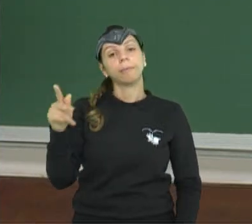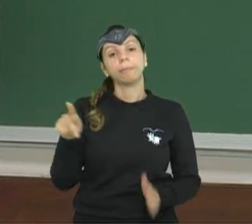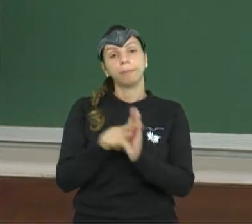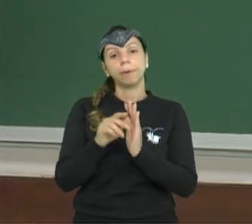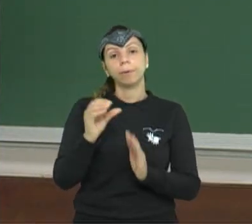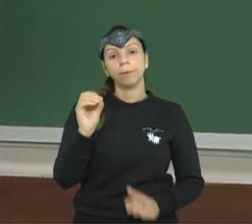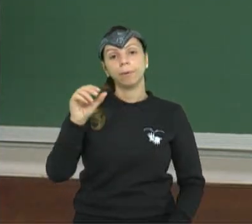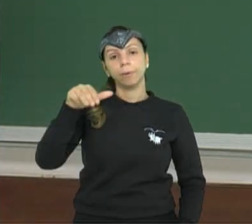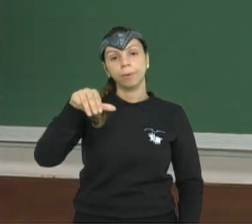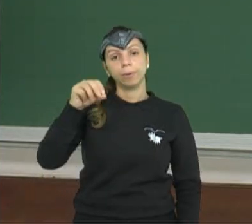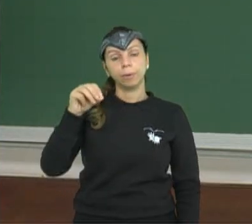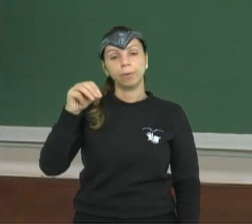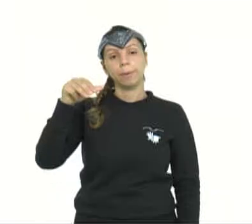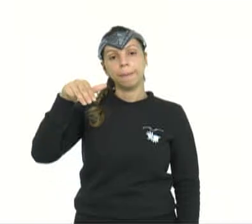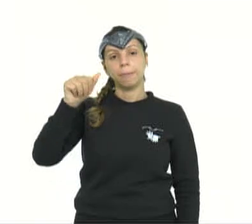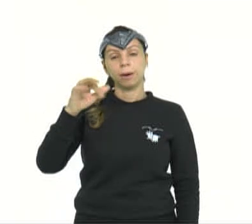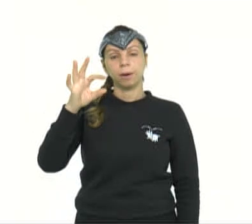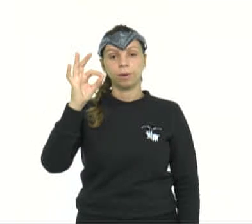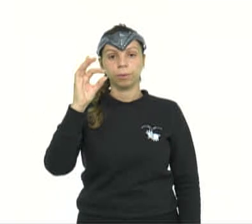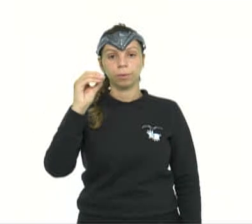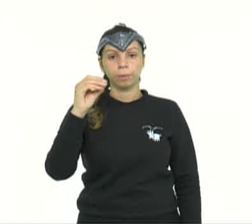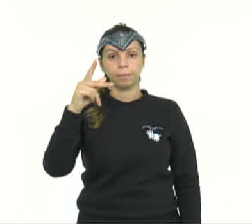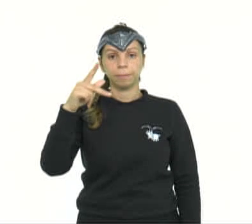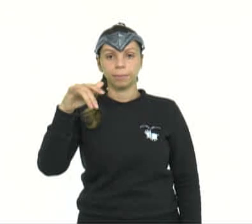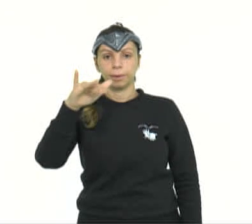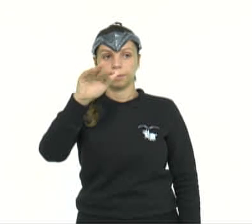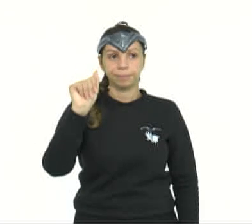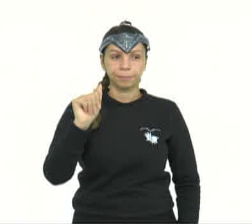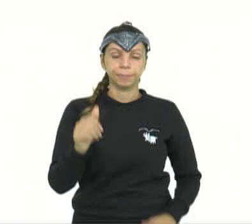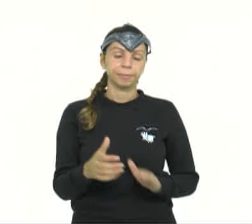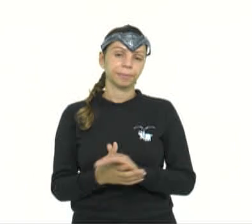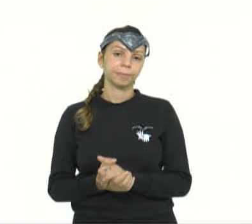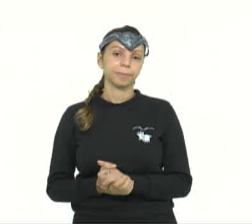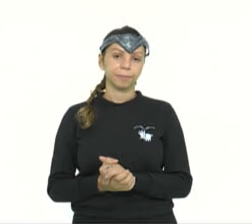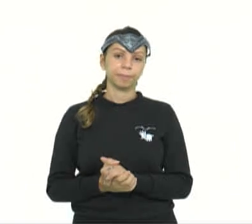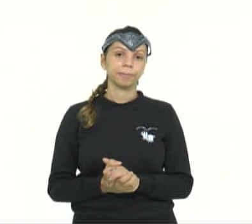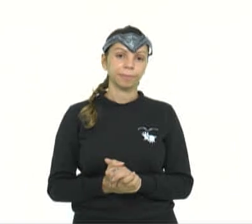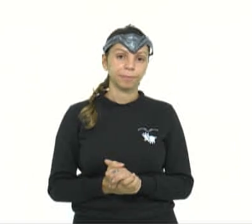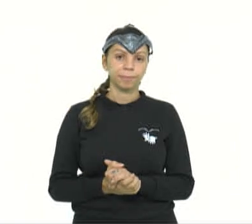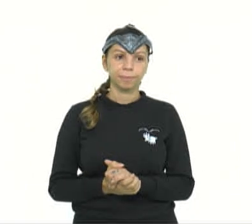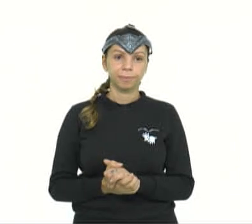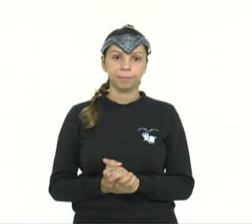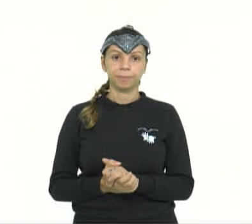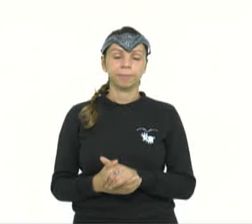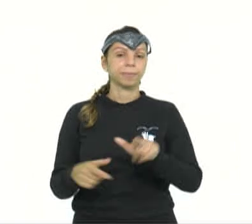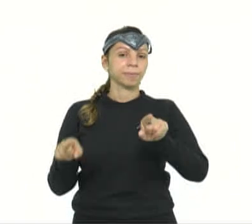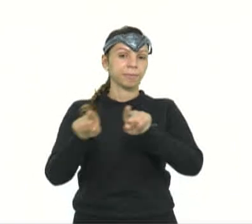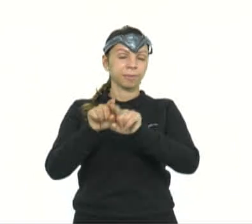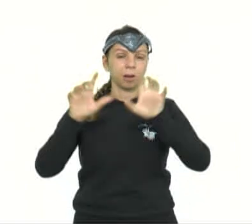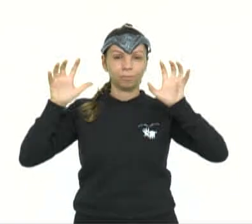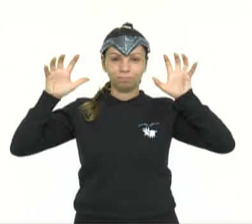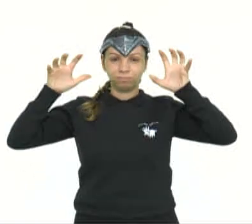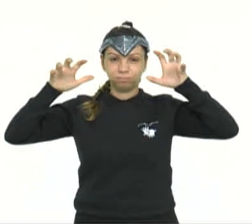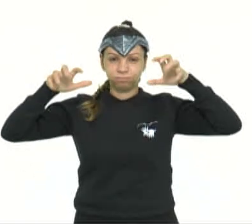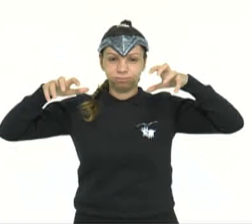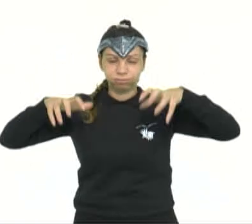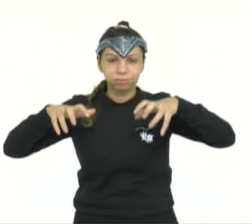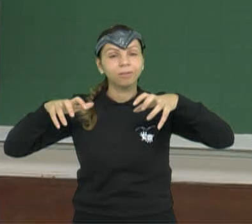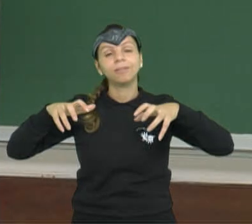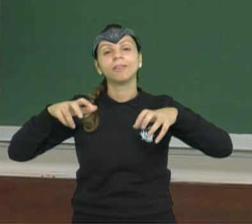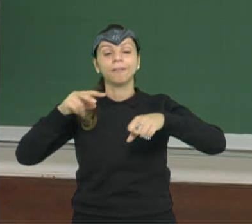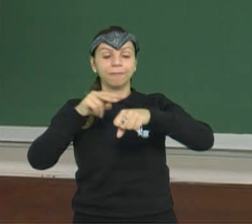nós temos aqui o Incredible Hulk, que é o nosso monstrinho verde e que